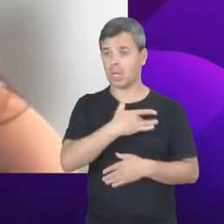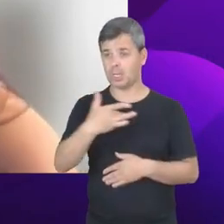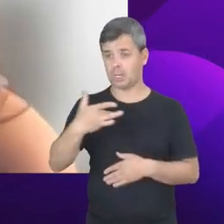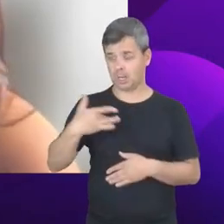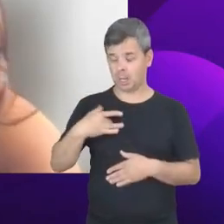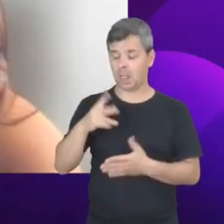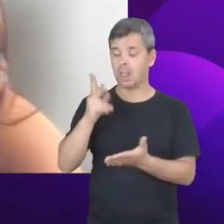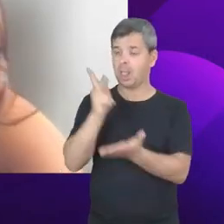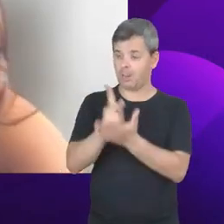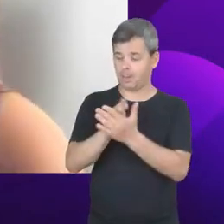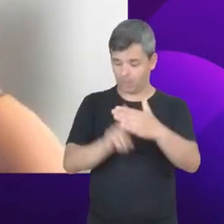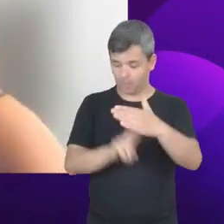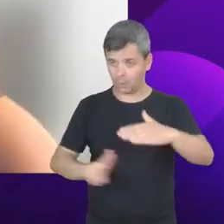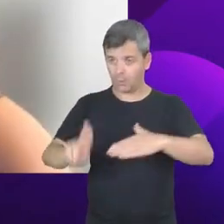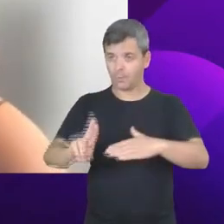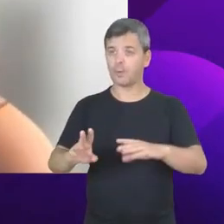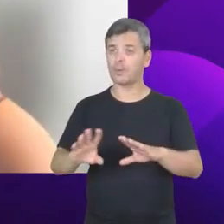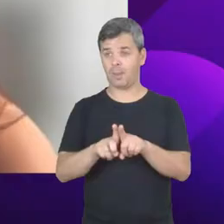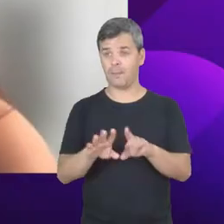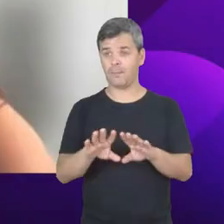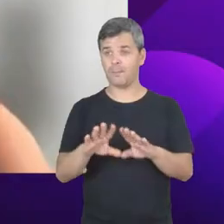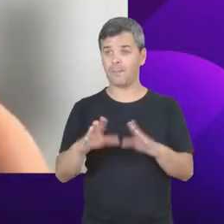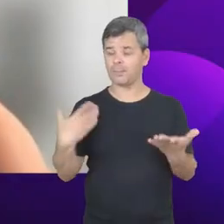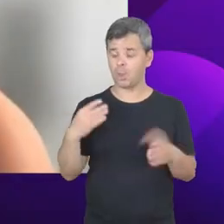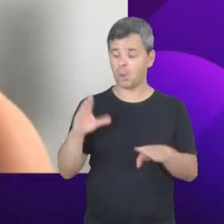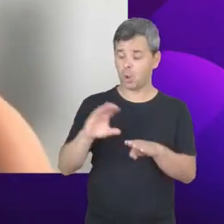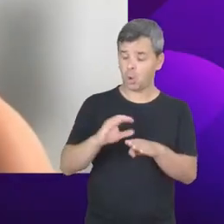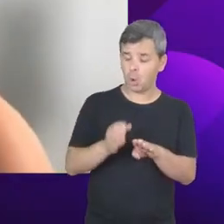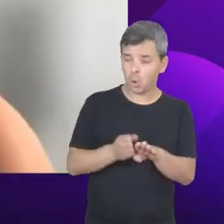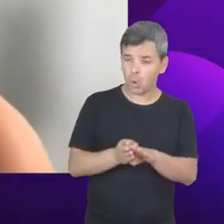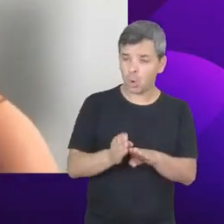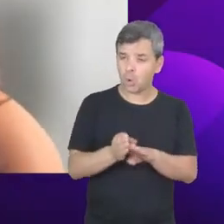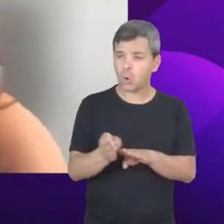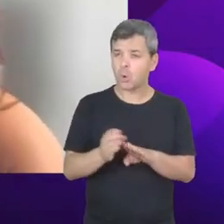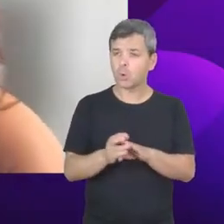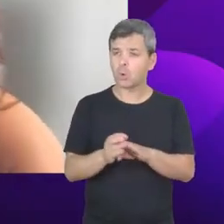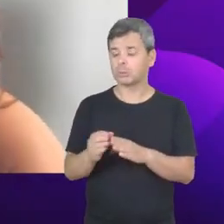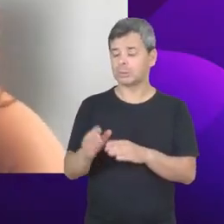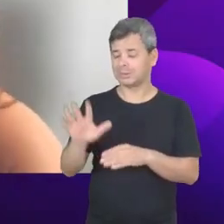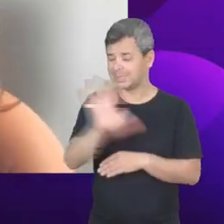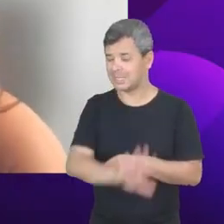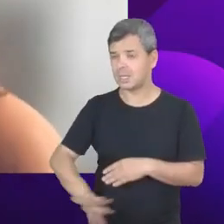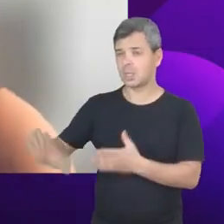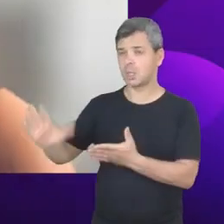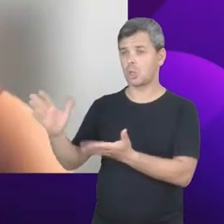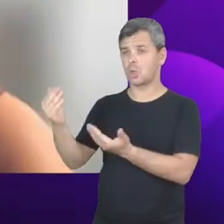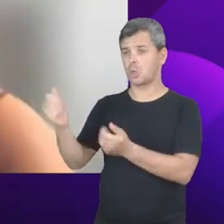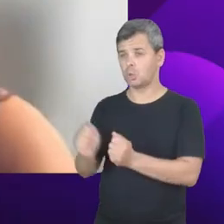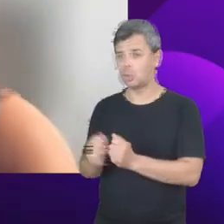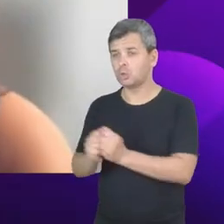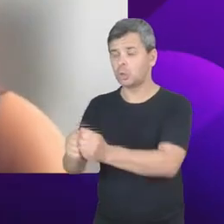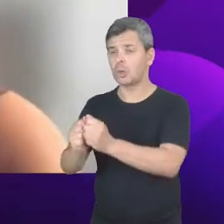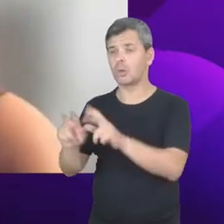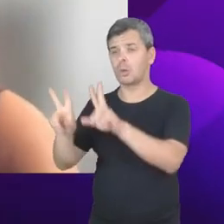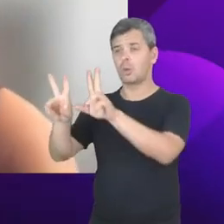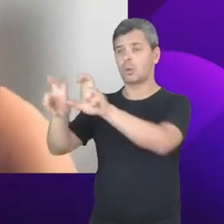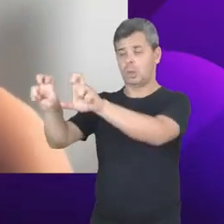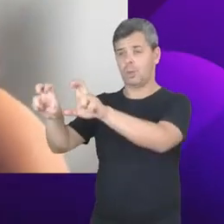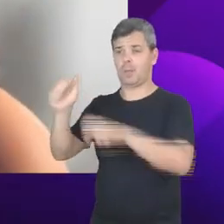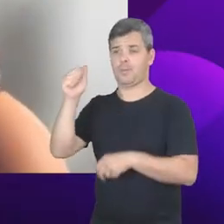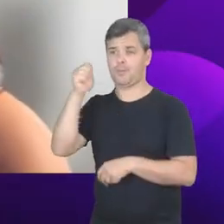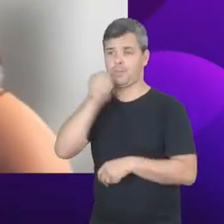mesma universidade. E além de ser como conselheira nacional de juventude no Conjuve, na pauta das